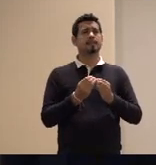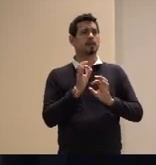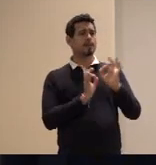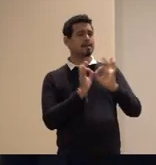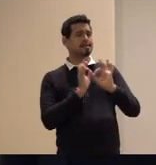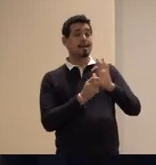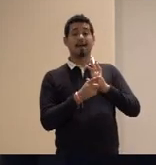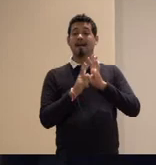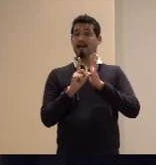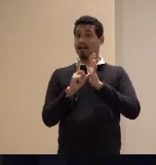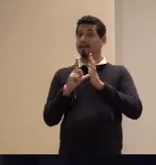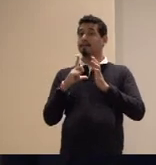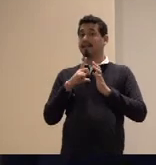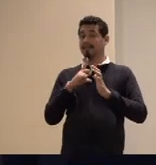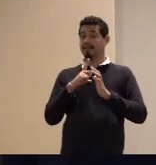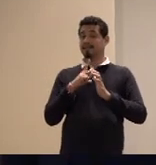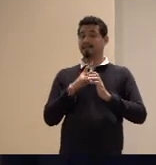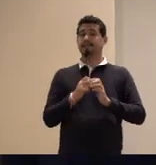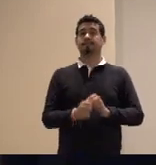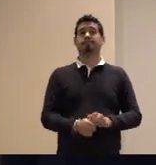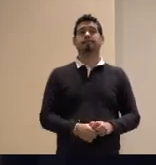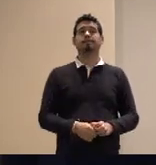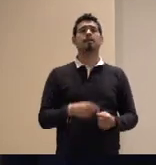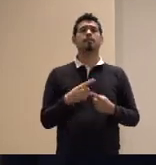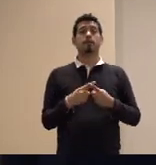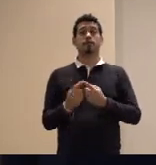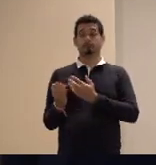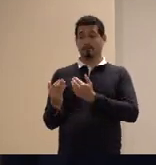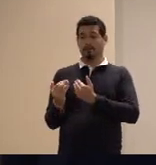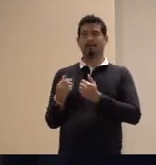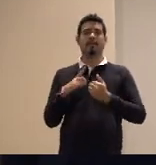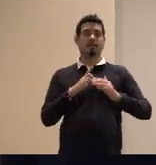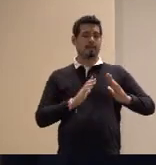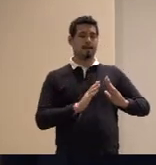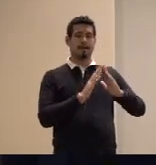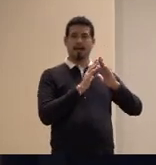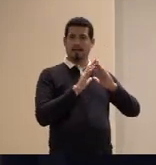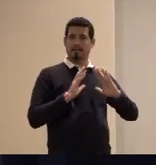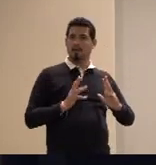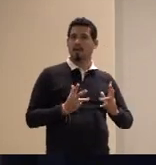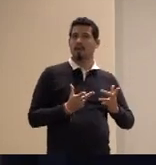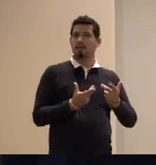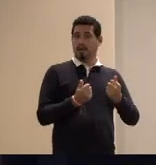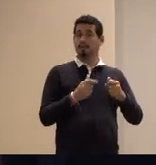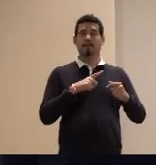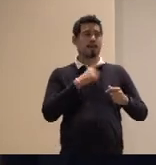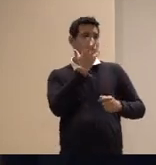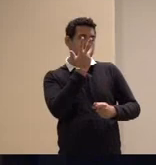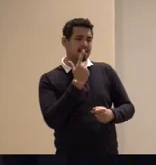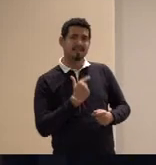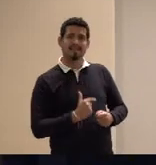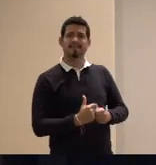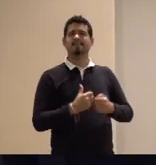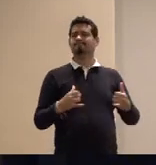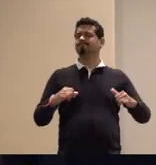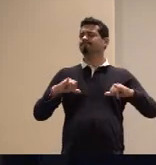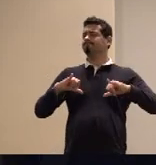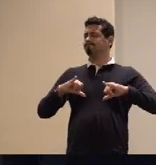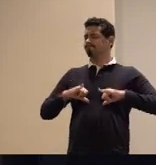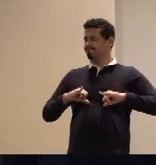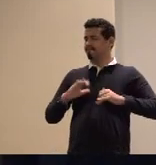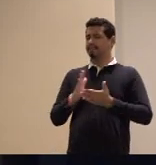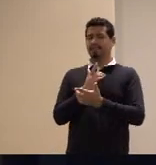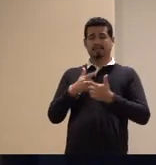preparado para atender esse tipo de público, porque esse jovem que chega numa casa de acolhimento com criança que foi vítima de violência e está